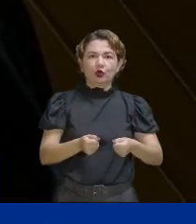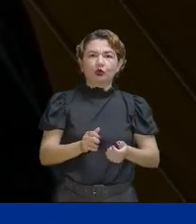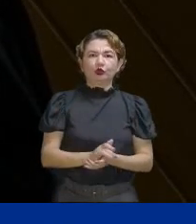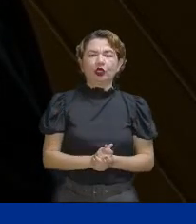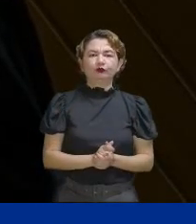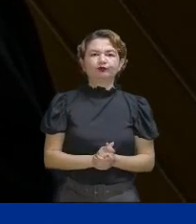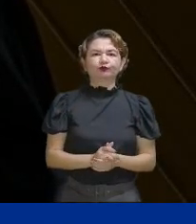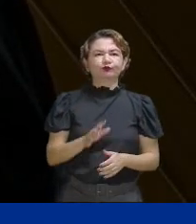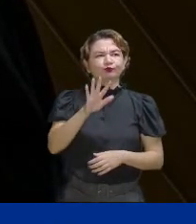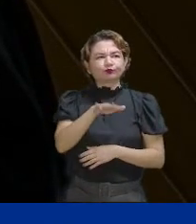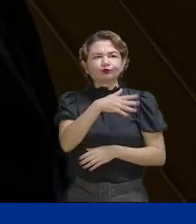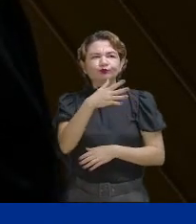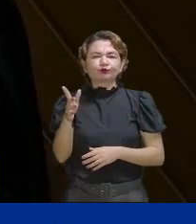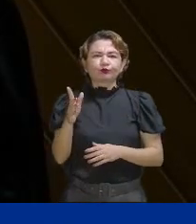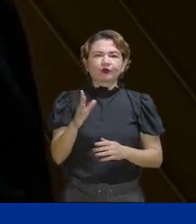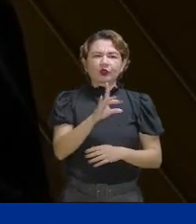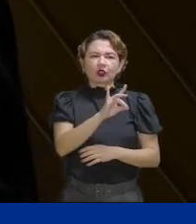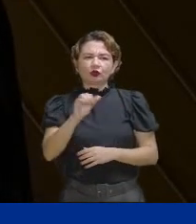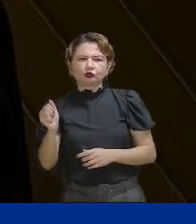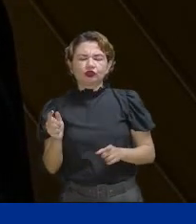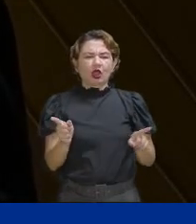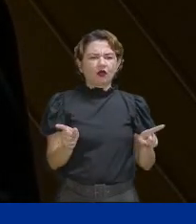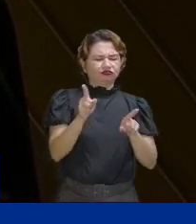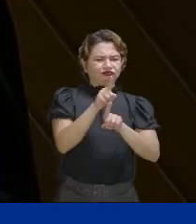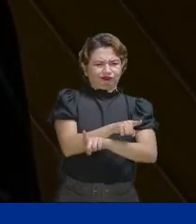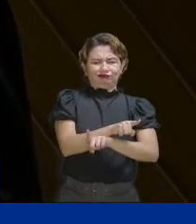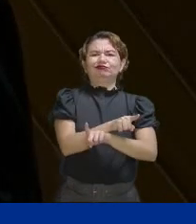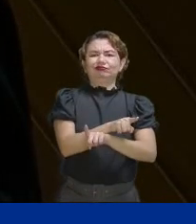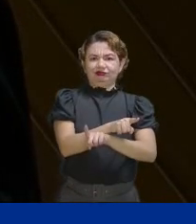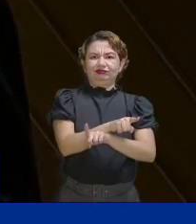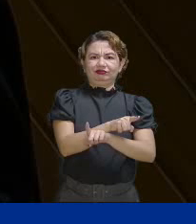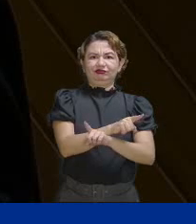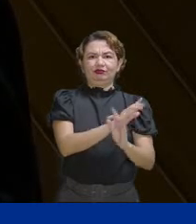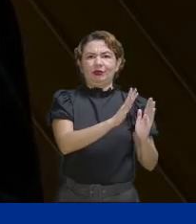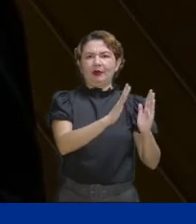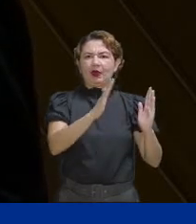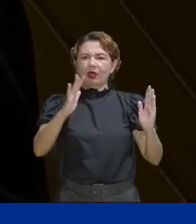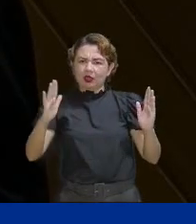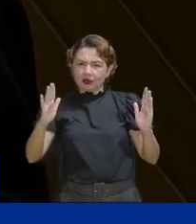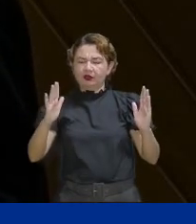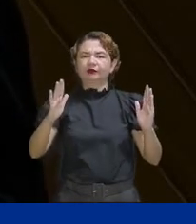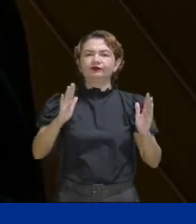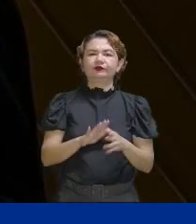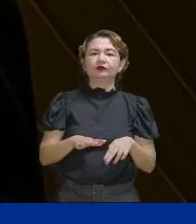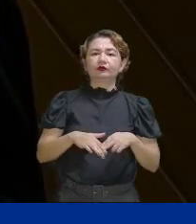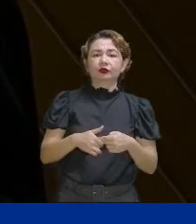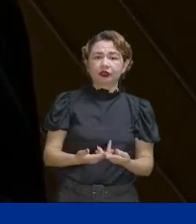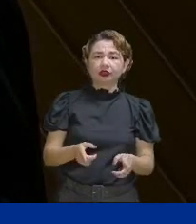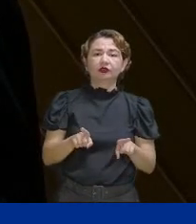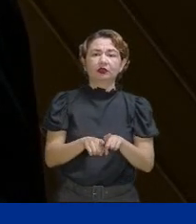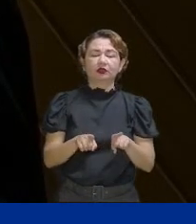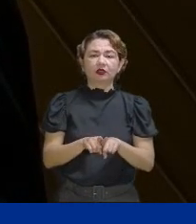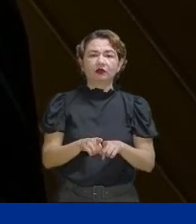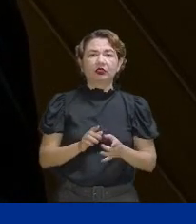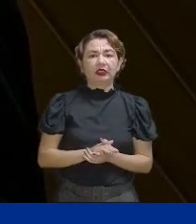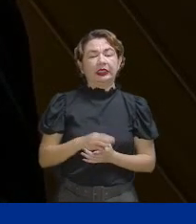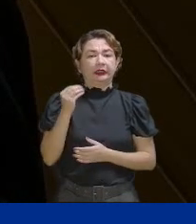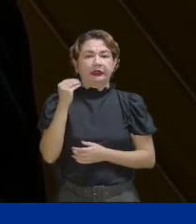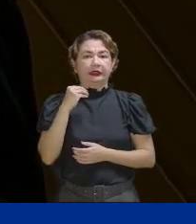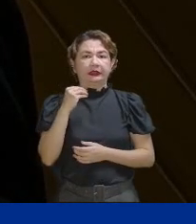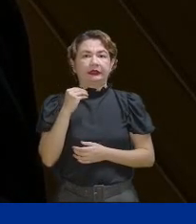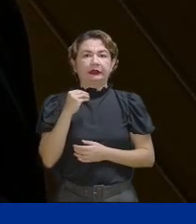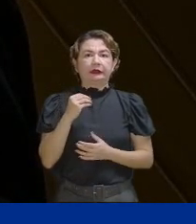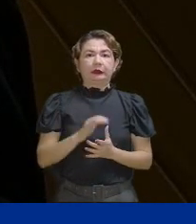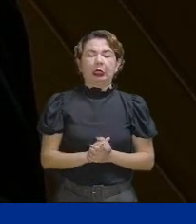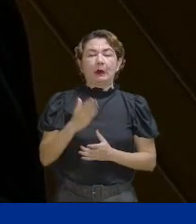na cronologia, conforme já debatido. Esse fato foi suficiente, a juízo desta Corte, para fragilizar